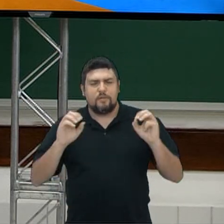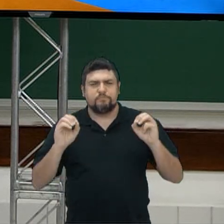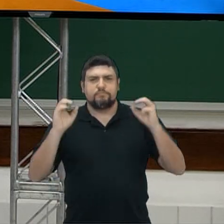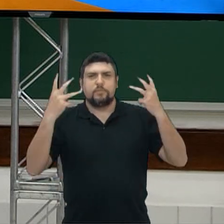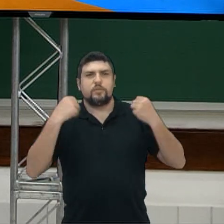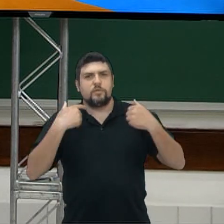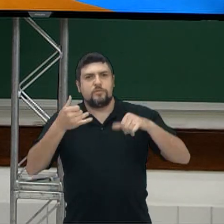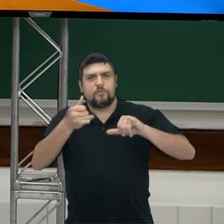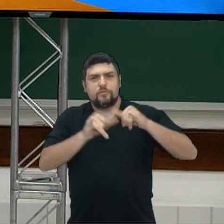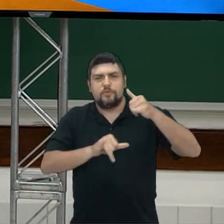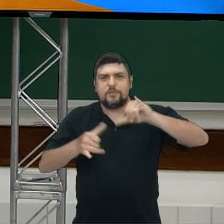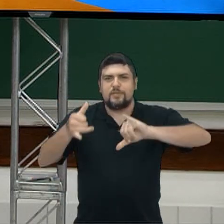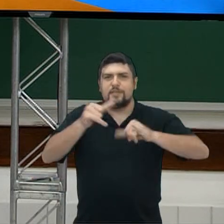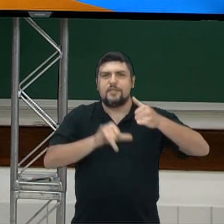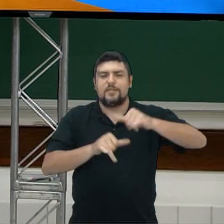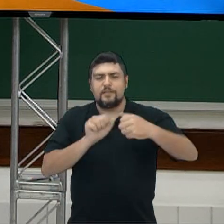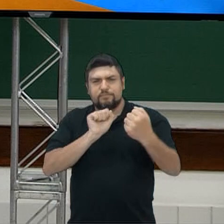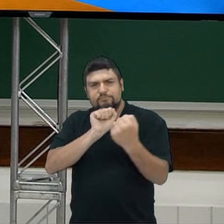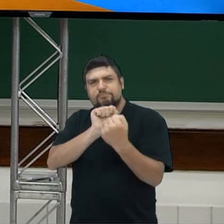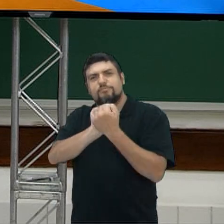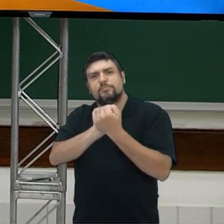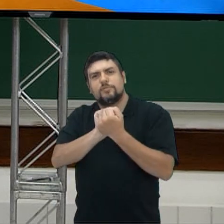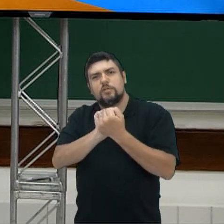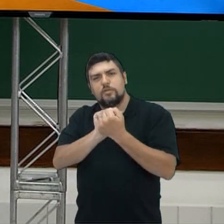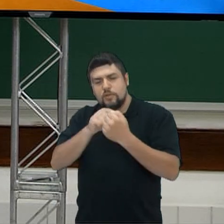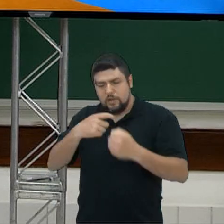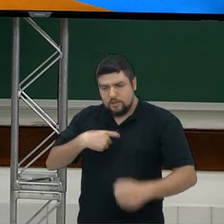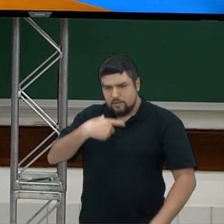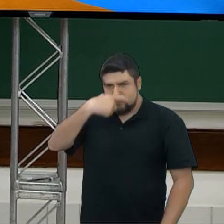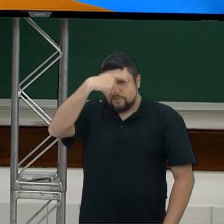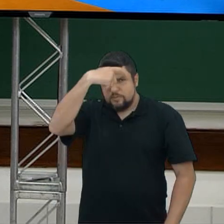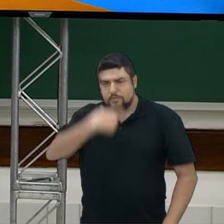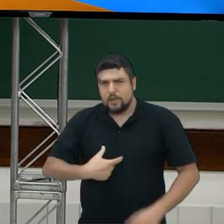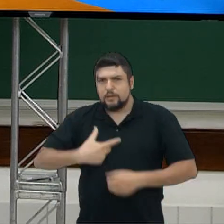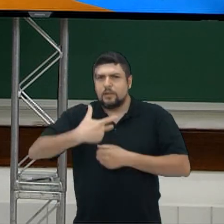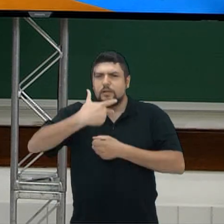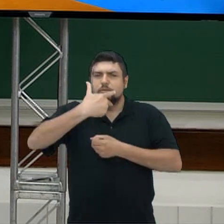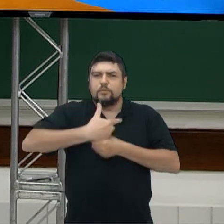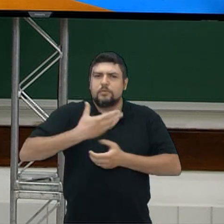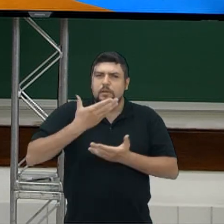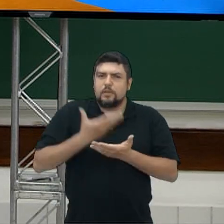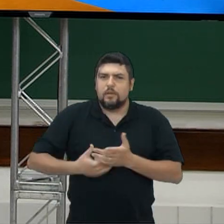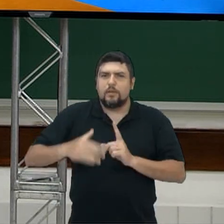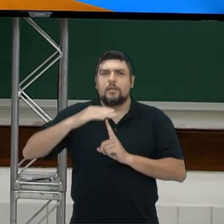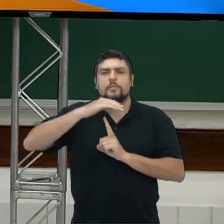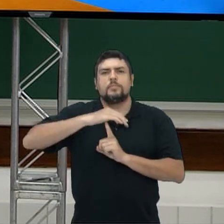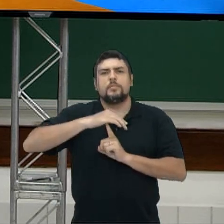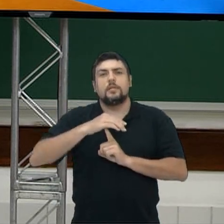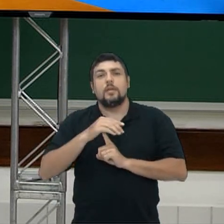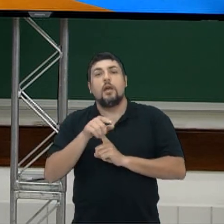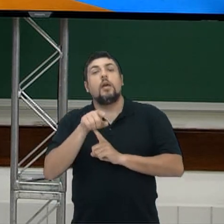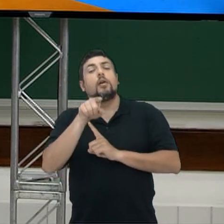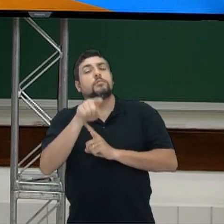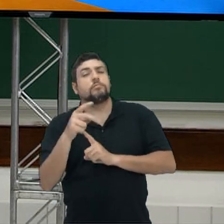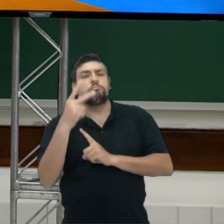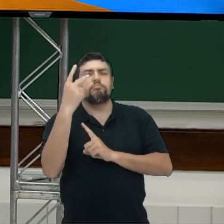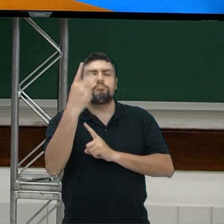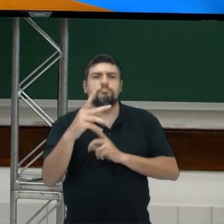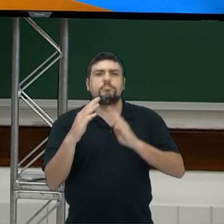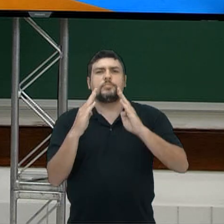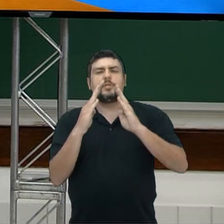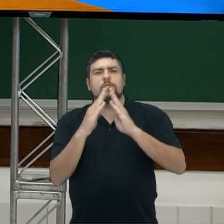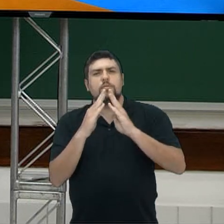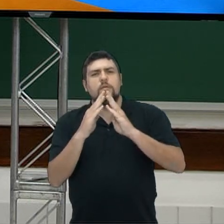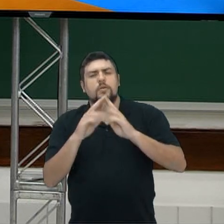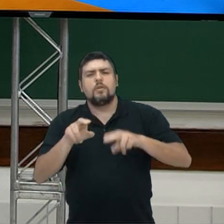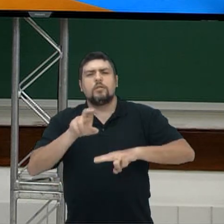vai fazer juntinhos. Eu aqui nos estúdios da Aula Paraná, você aí da sua casa,